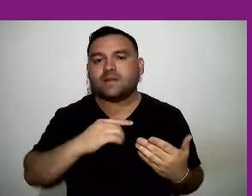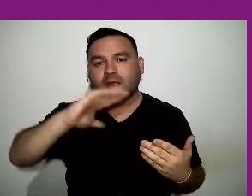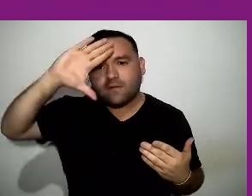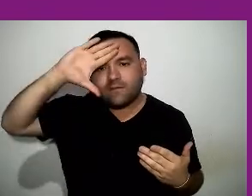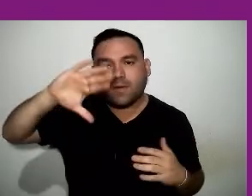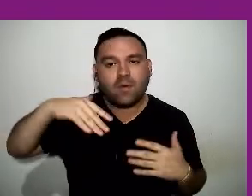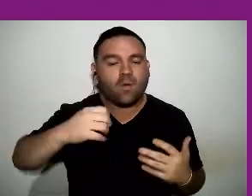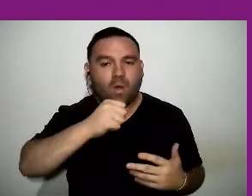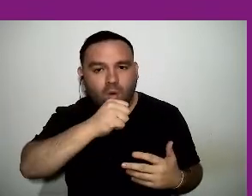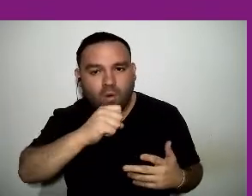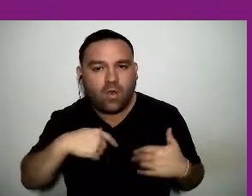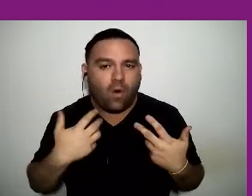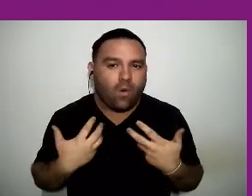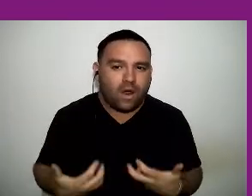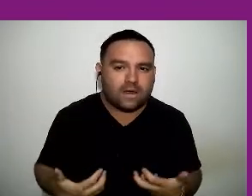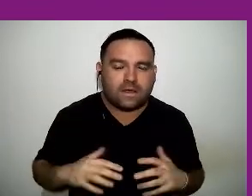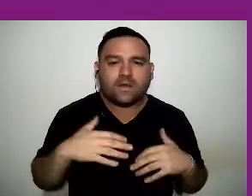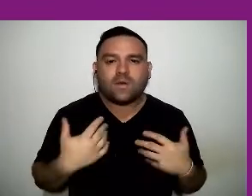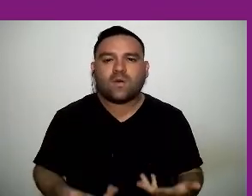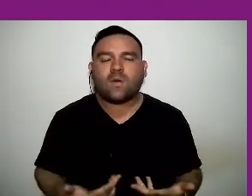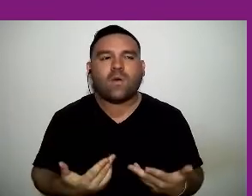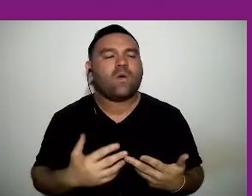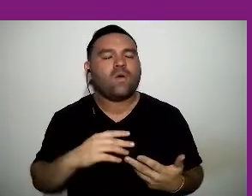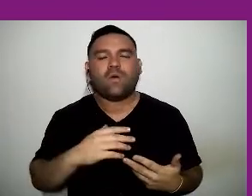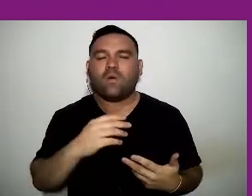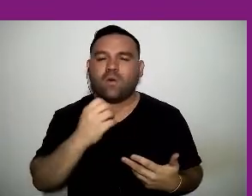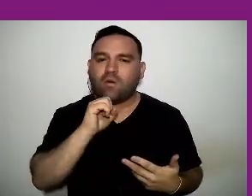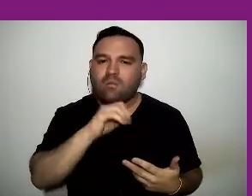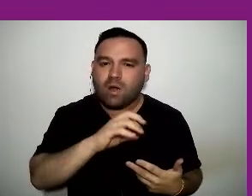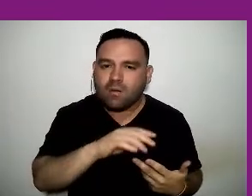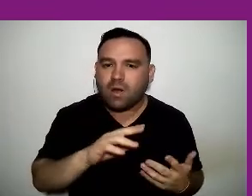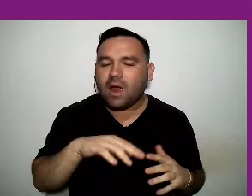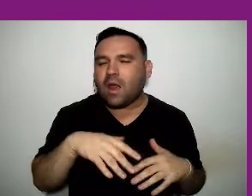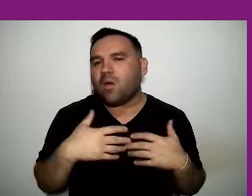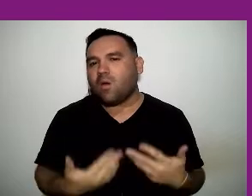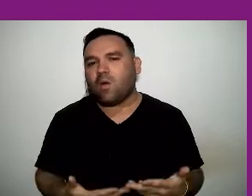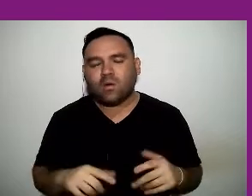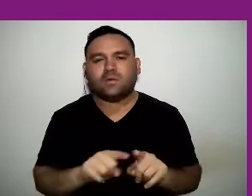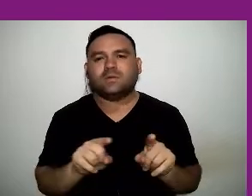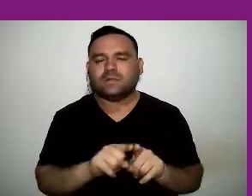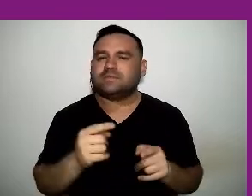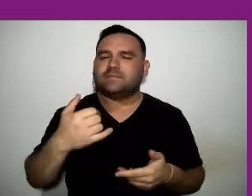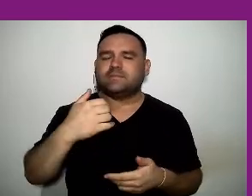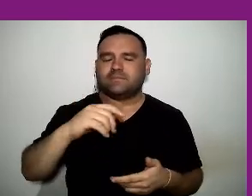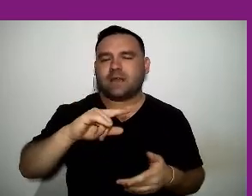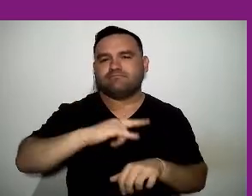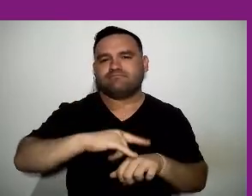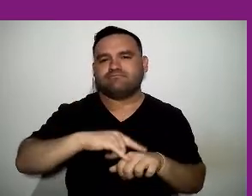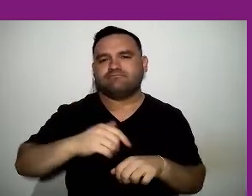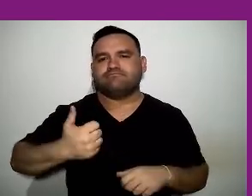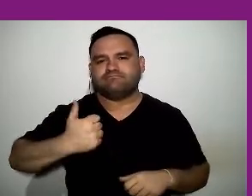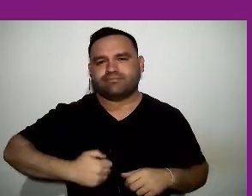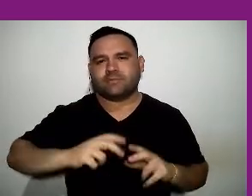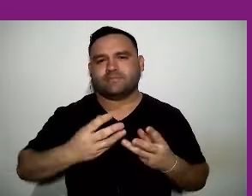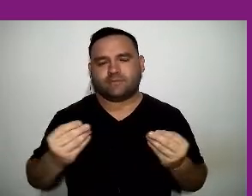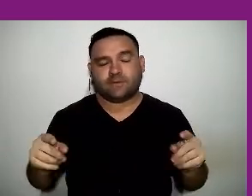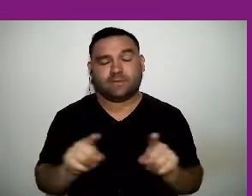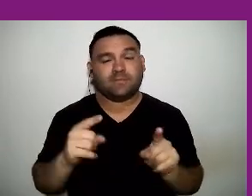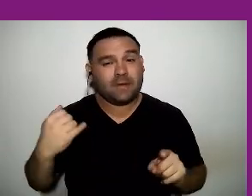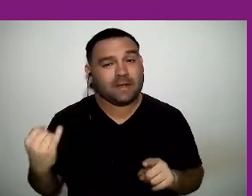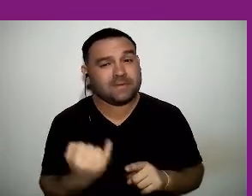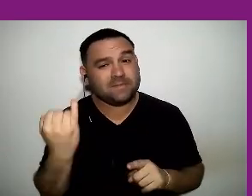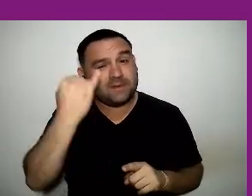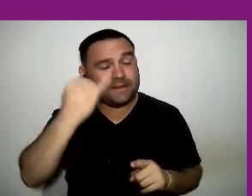ou tosse, ou fadiga, anorexia, mialgia e diarreia. E o mais importante é a gente